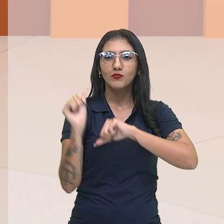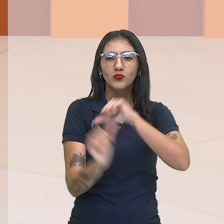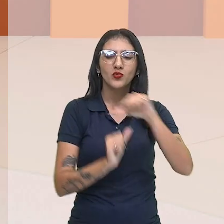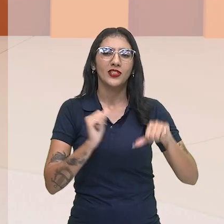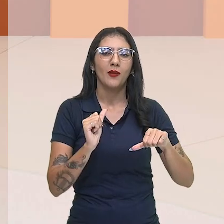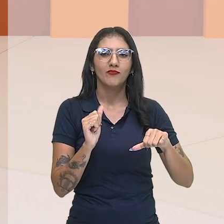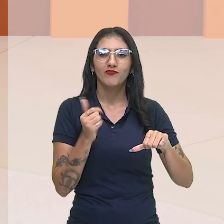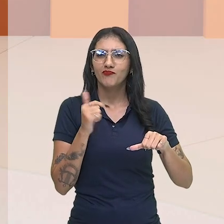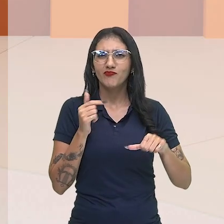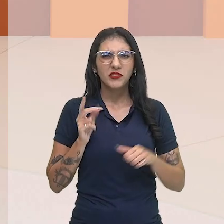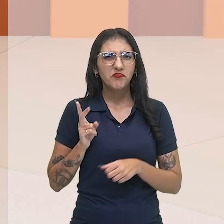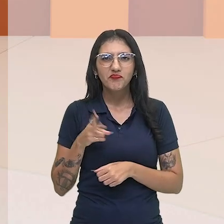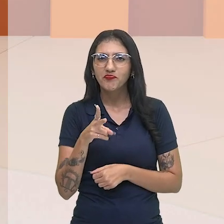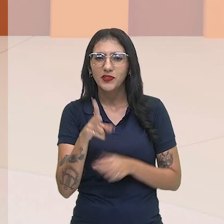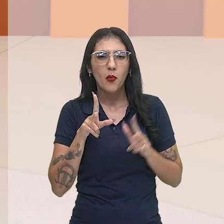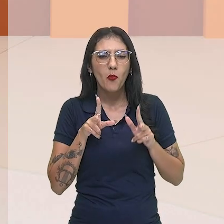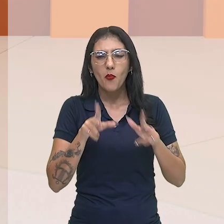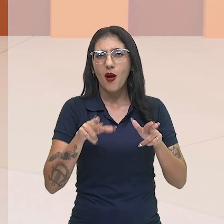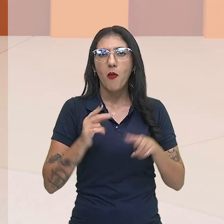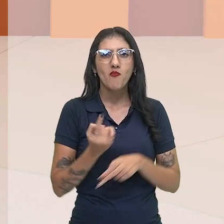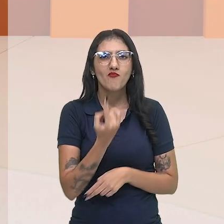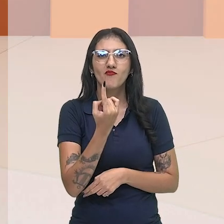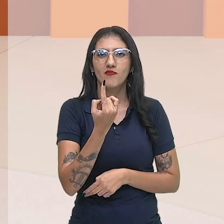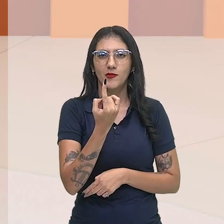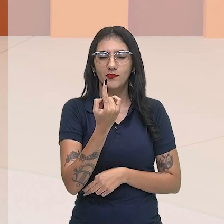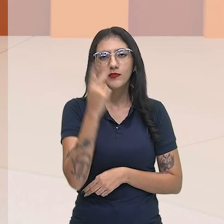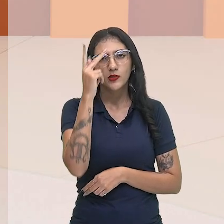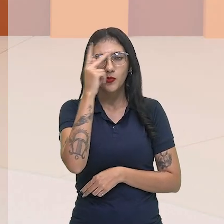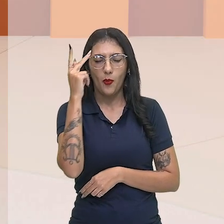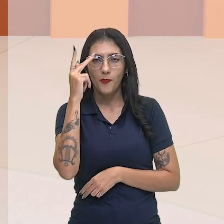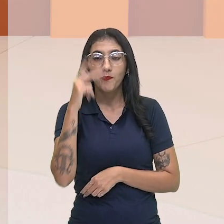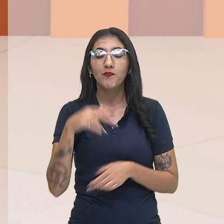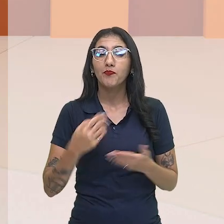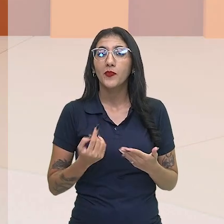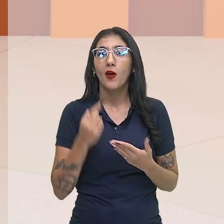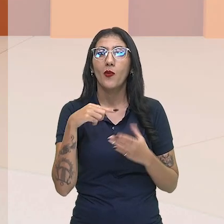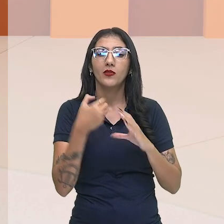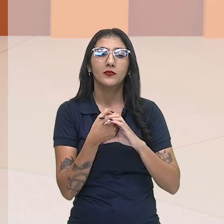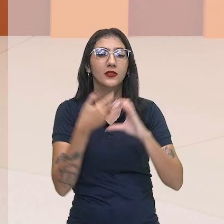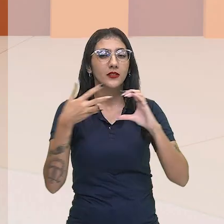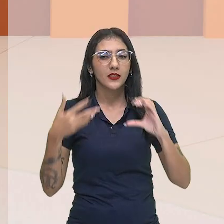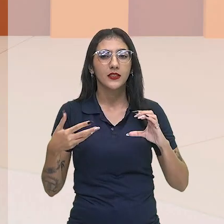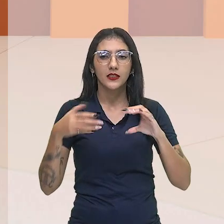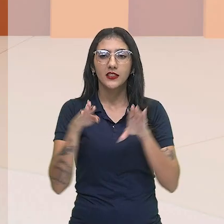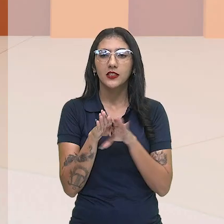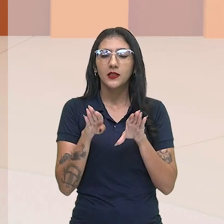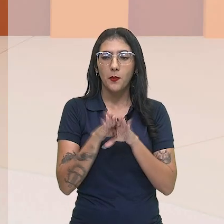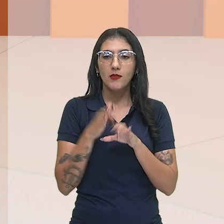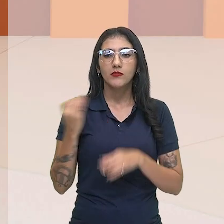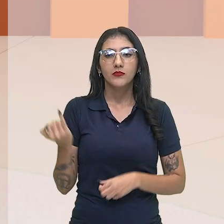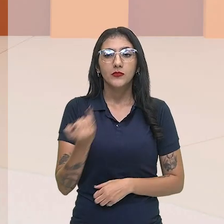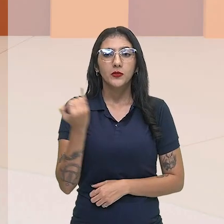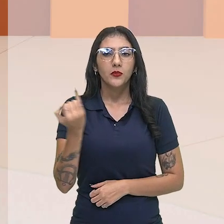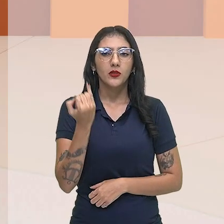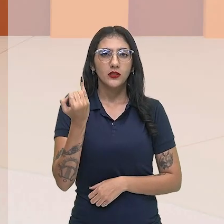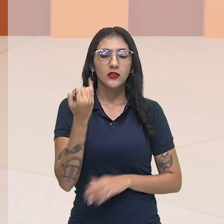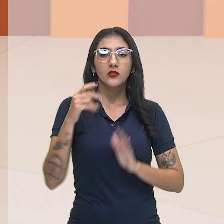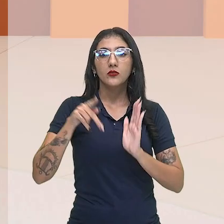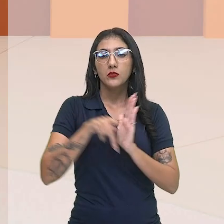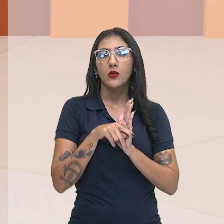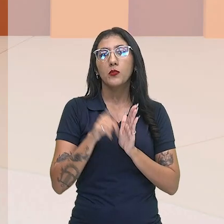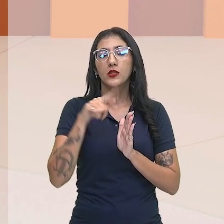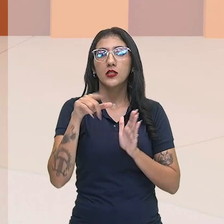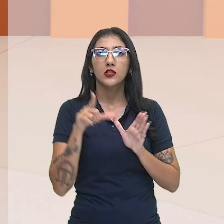fique sempre na mão de uma mesma pessoa. Isso é uma característica também fundamental de